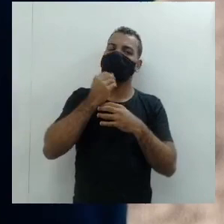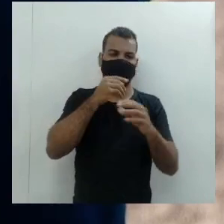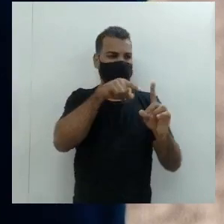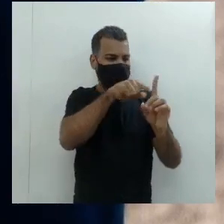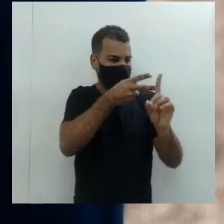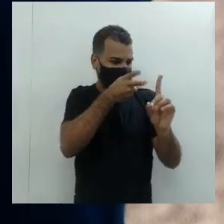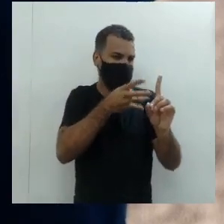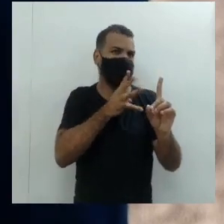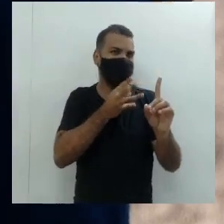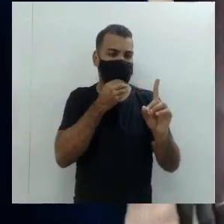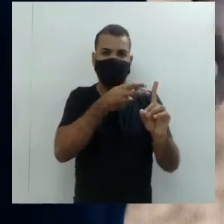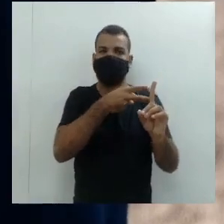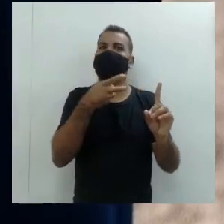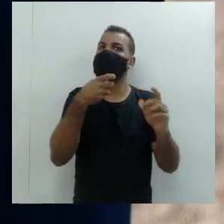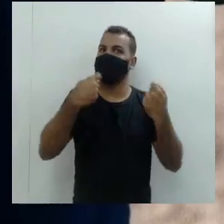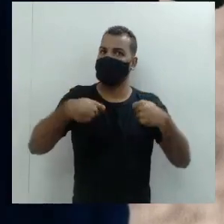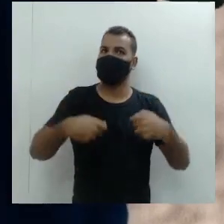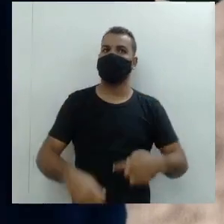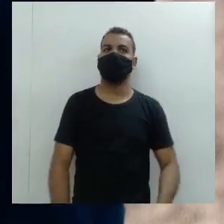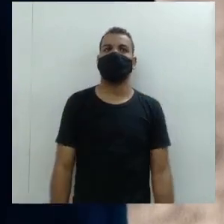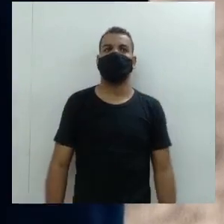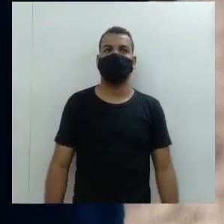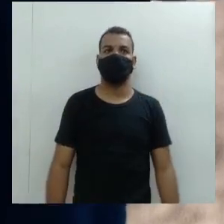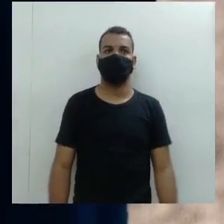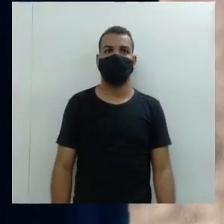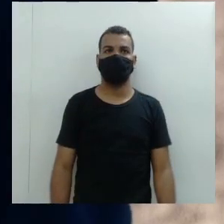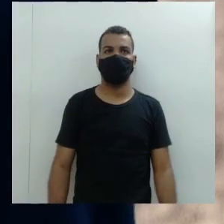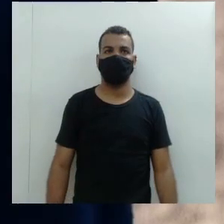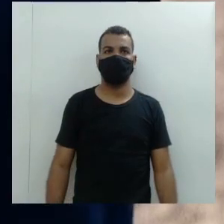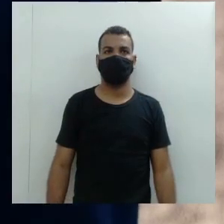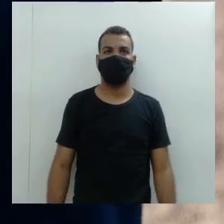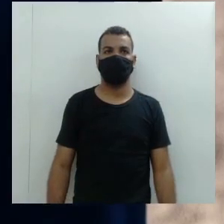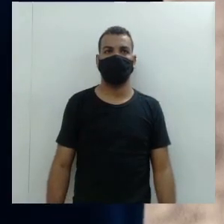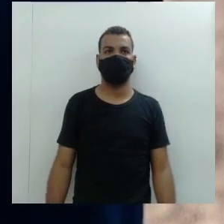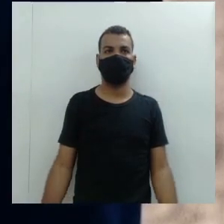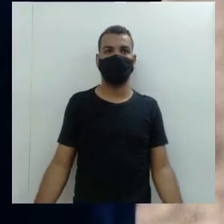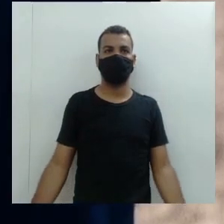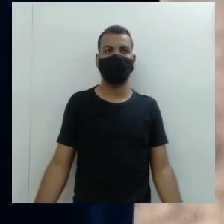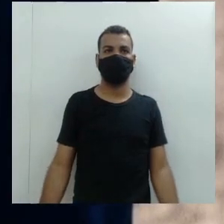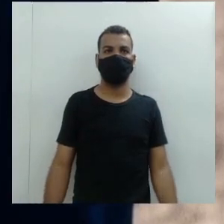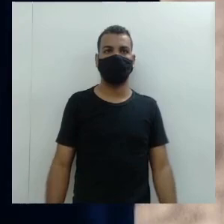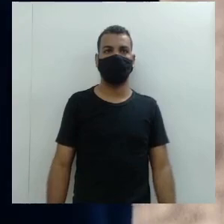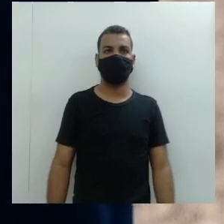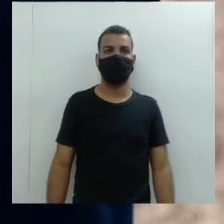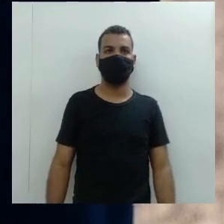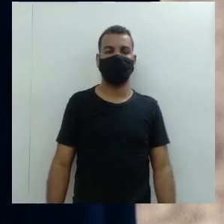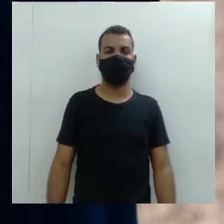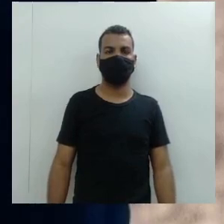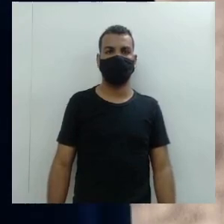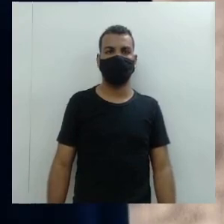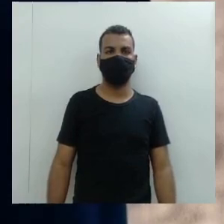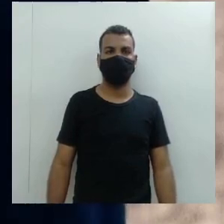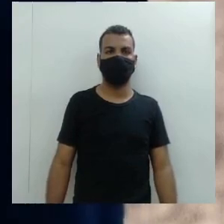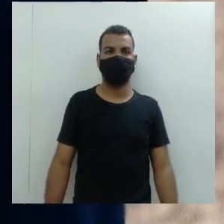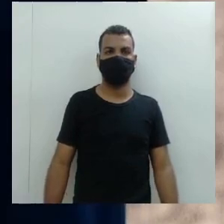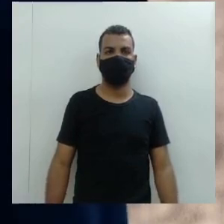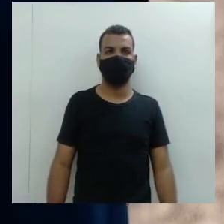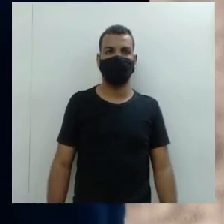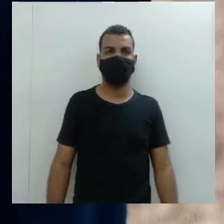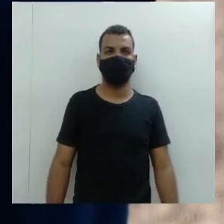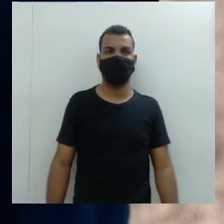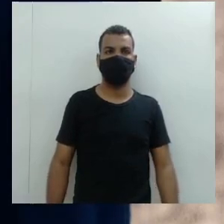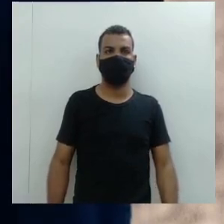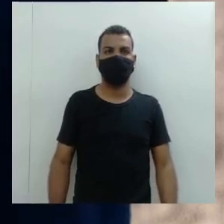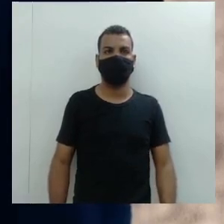isso? Isso. Além de viajar bastante, professor Robson, o Álvaro Lins, ele foi, como